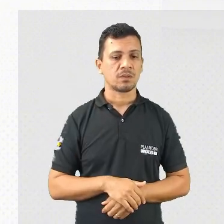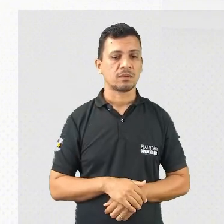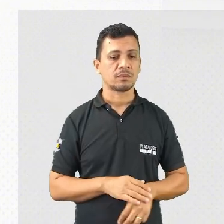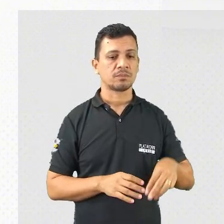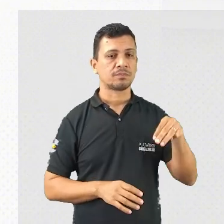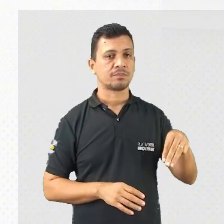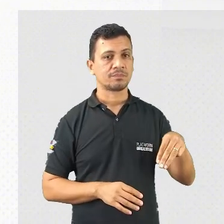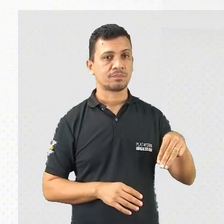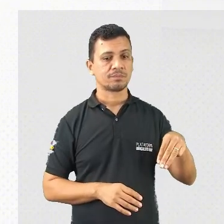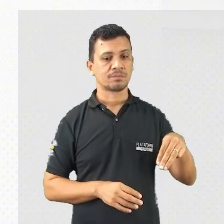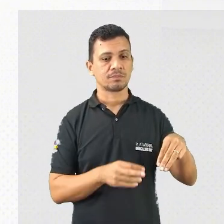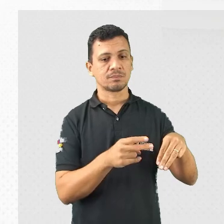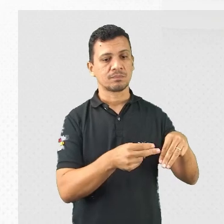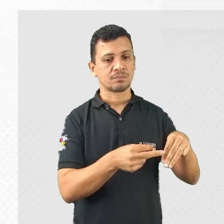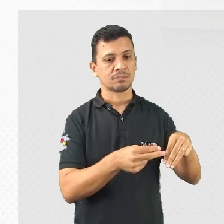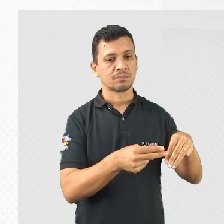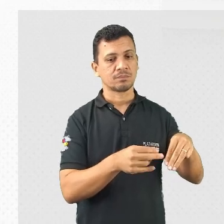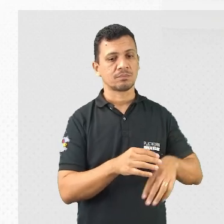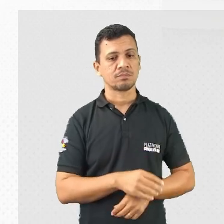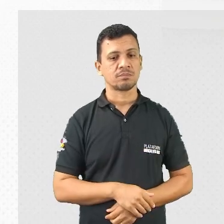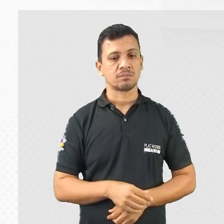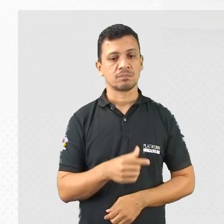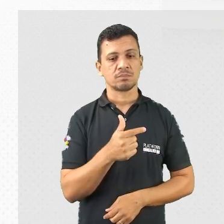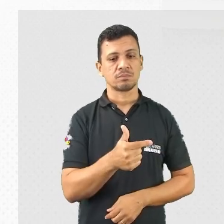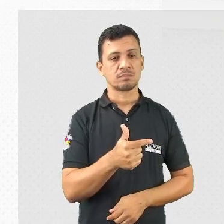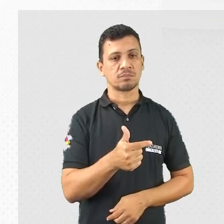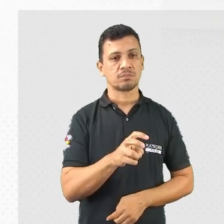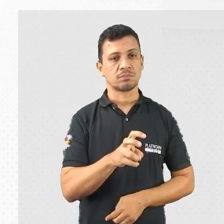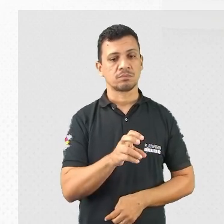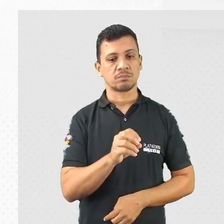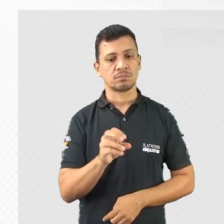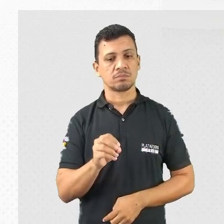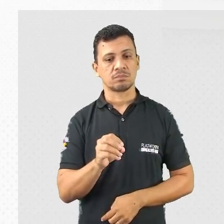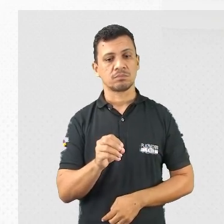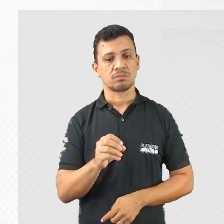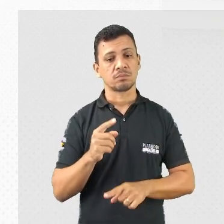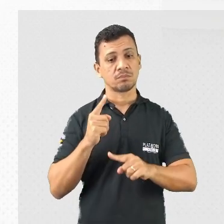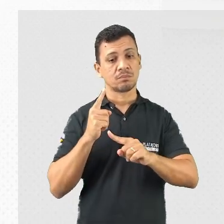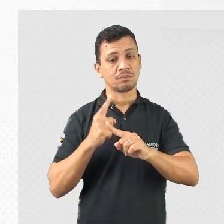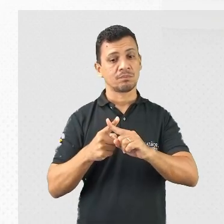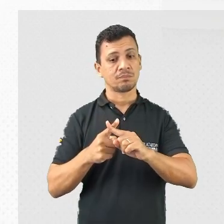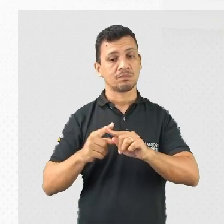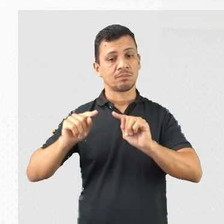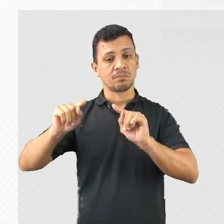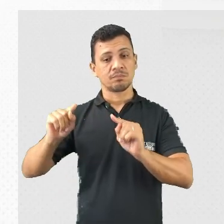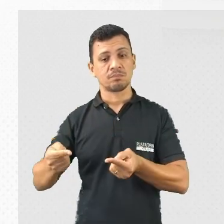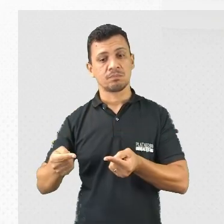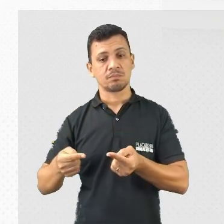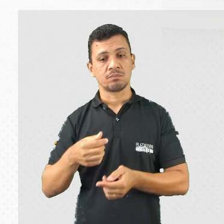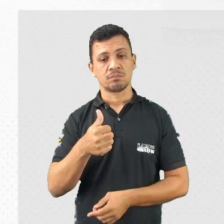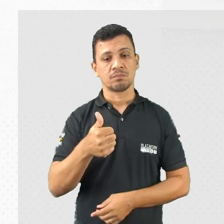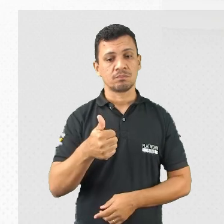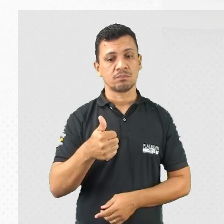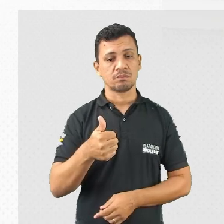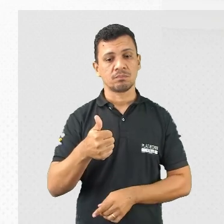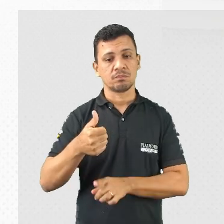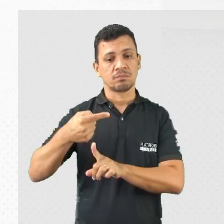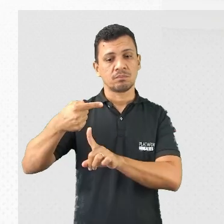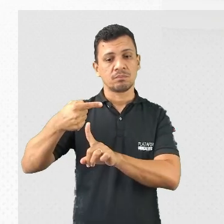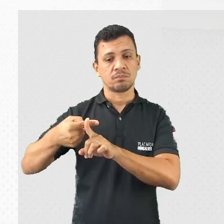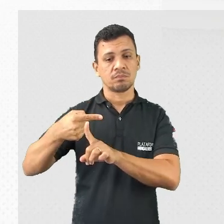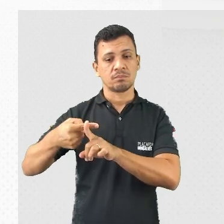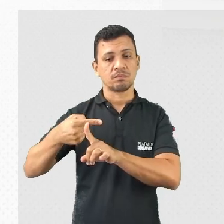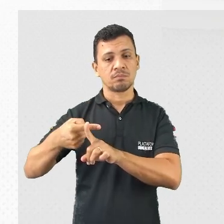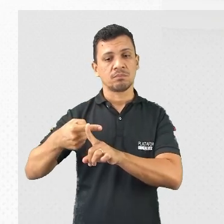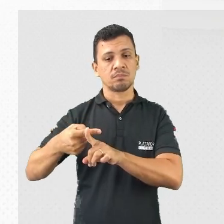teremos que o montante vai ser igual a 2.500, que é meu capital inicial, mais 1. A taxa